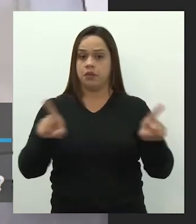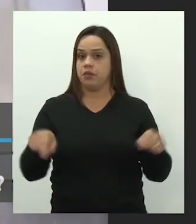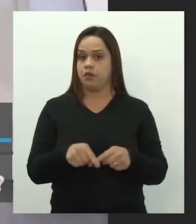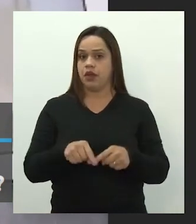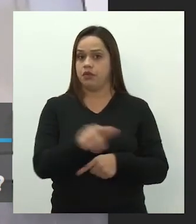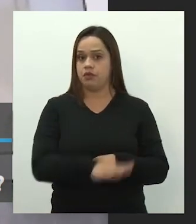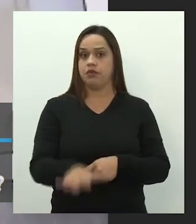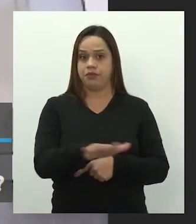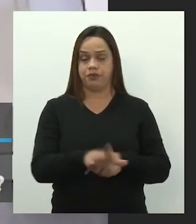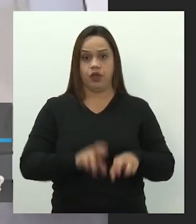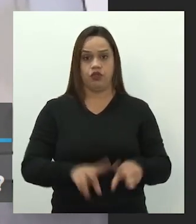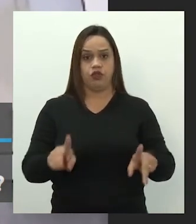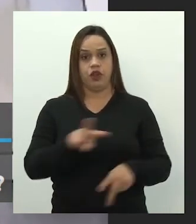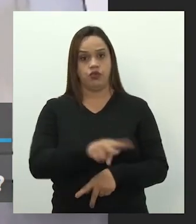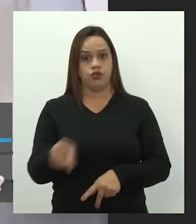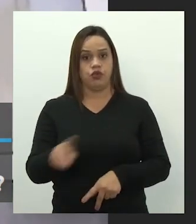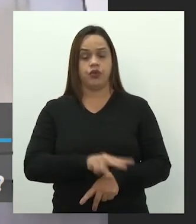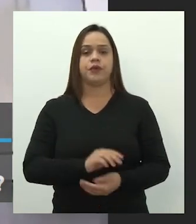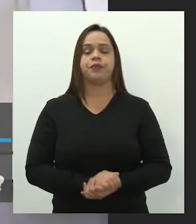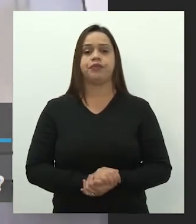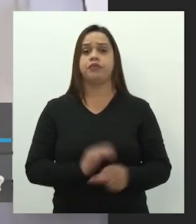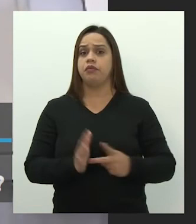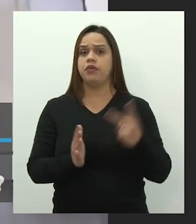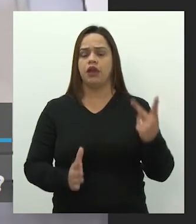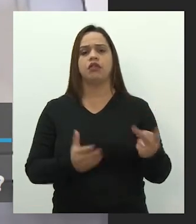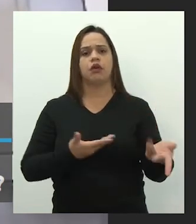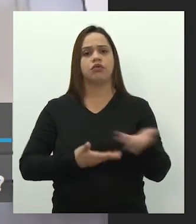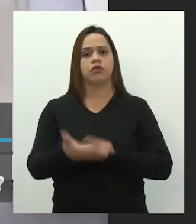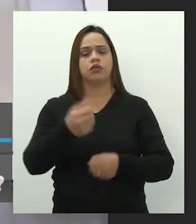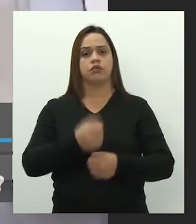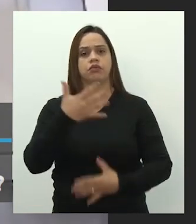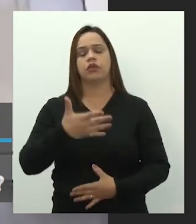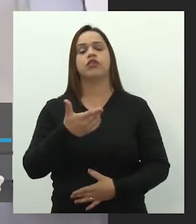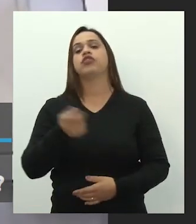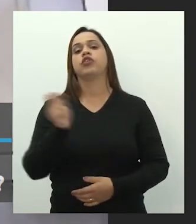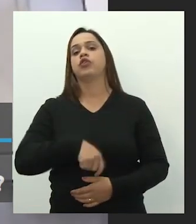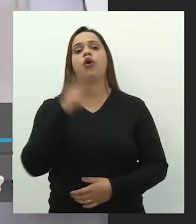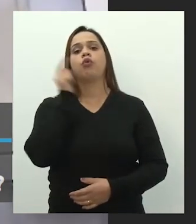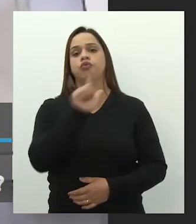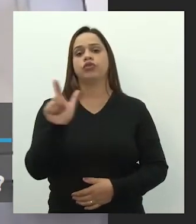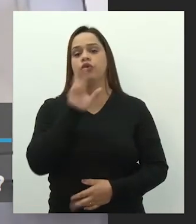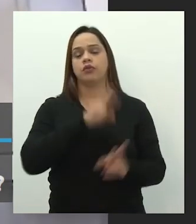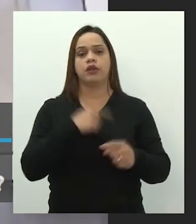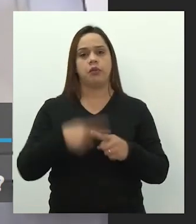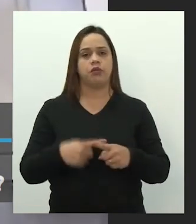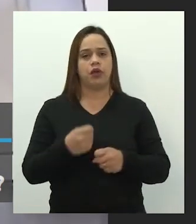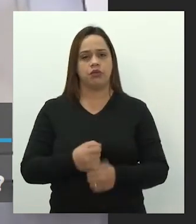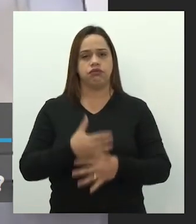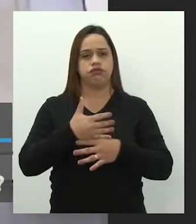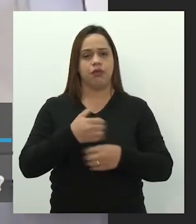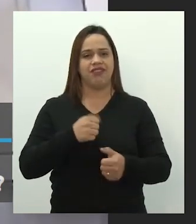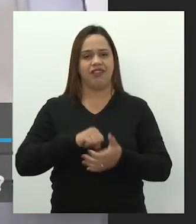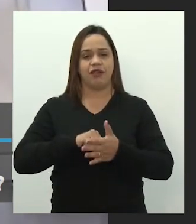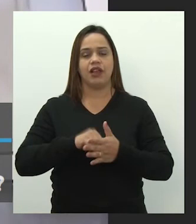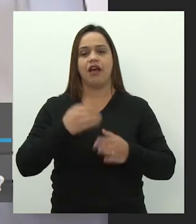Bom, gente, na segunda interação que a gente fez, que foi aquela que não deu muito certo, que a gente foi falando as